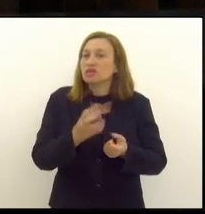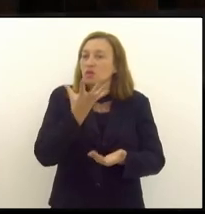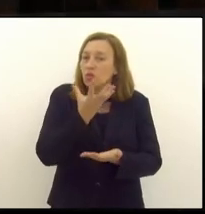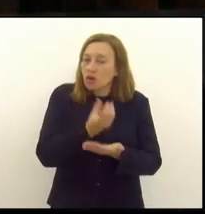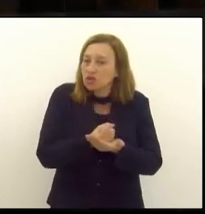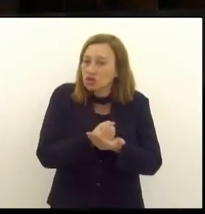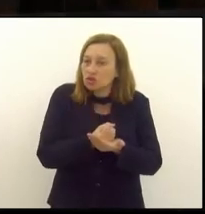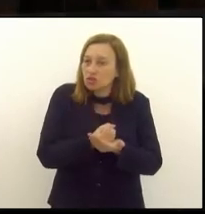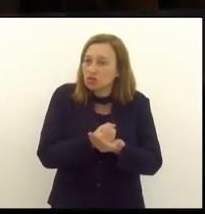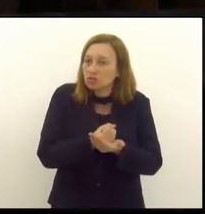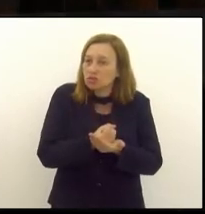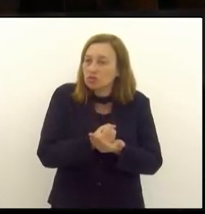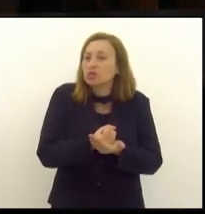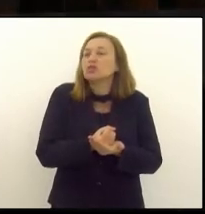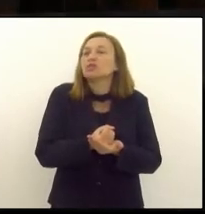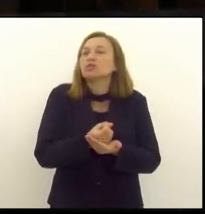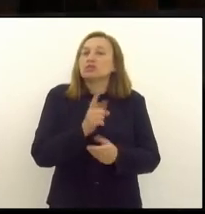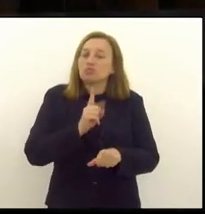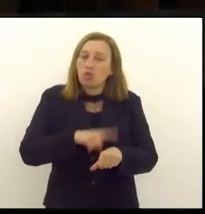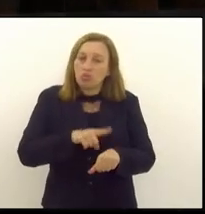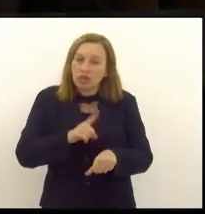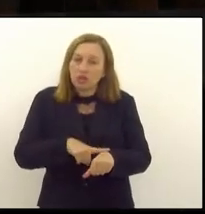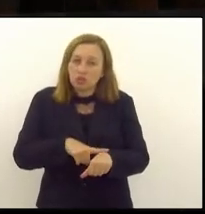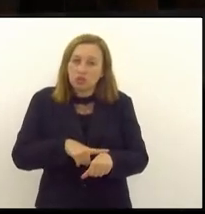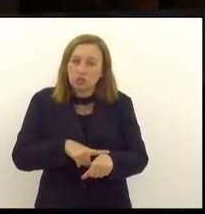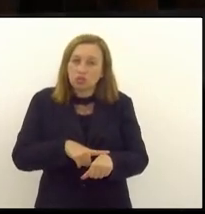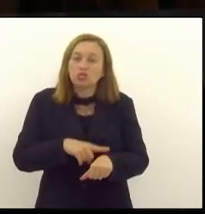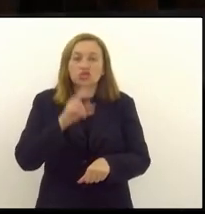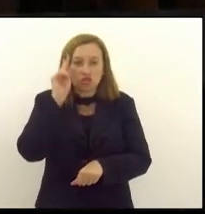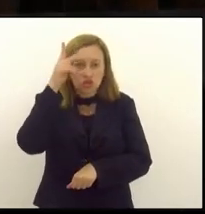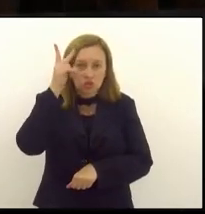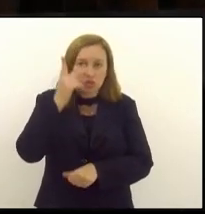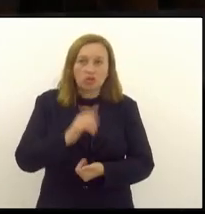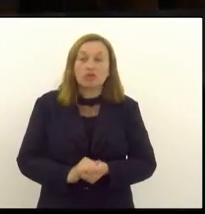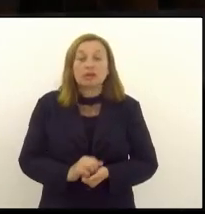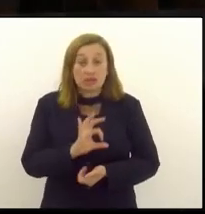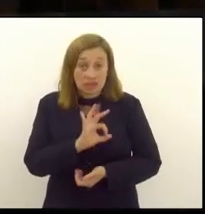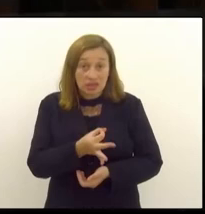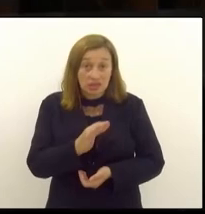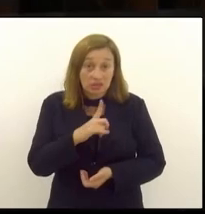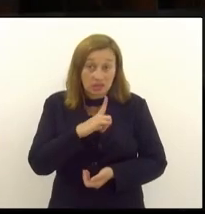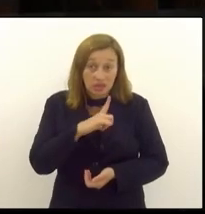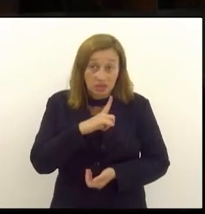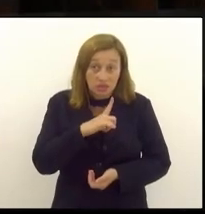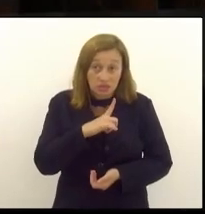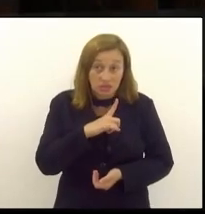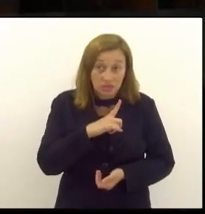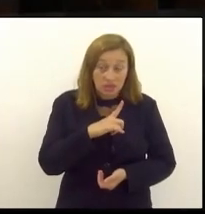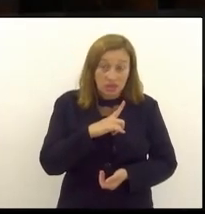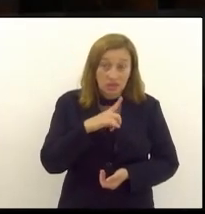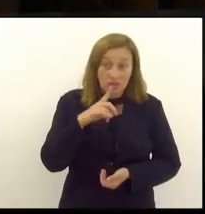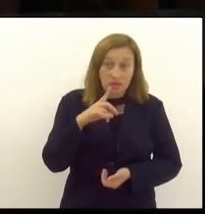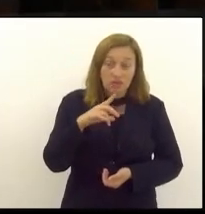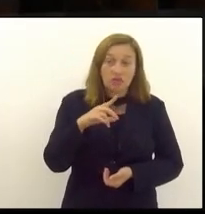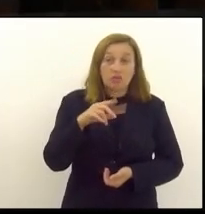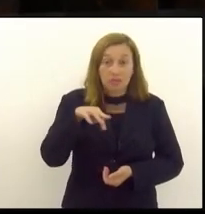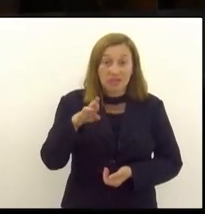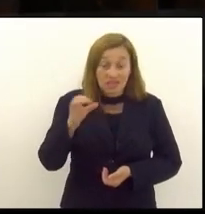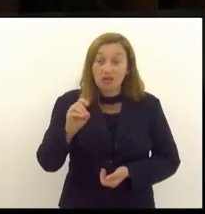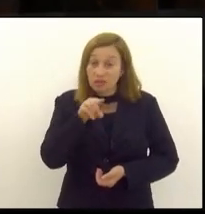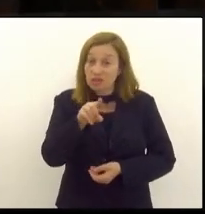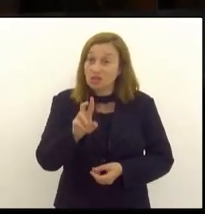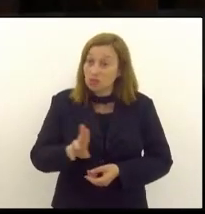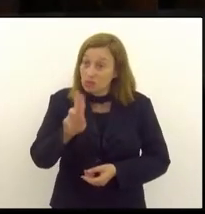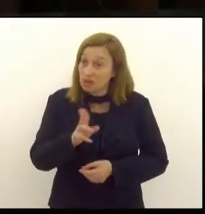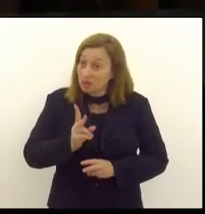registro desse momento, disso que é histórico e que eu tenho certeza. Auditor fiscal, Marcelo, vocês vão continuar